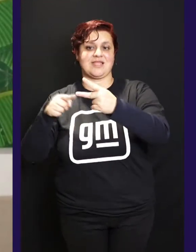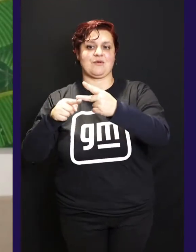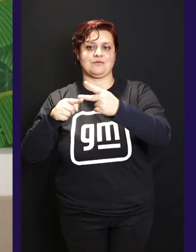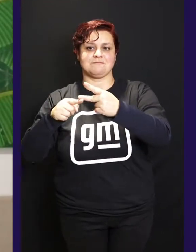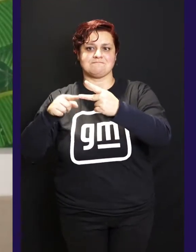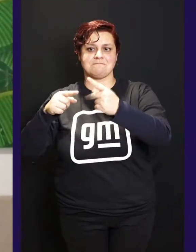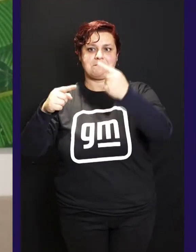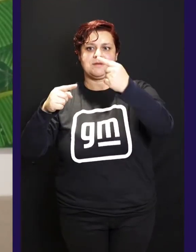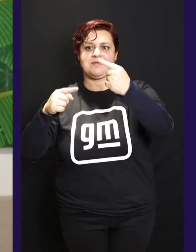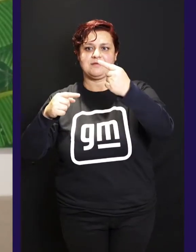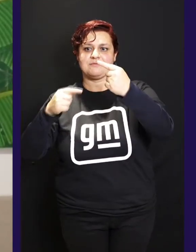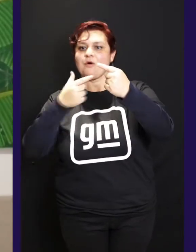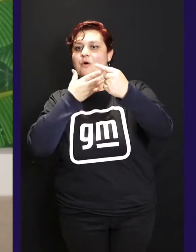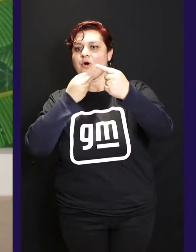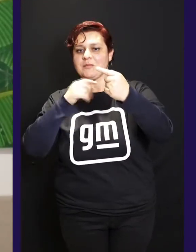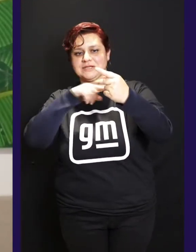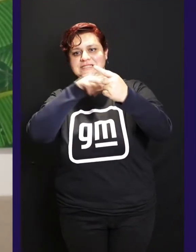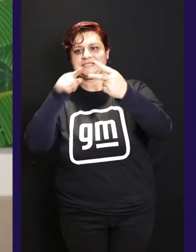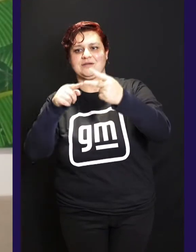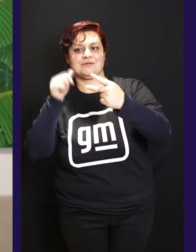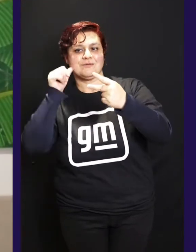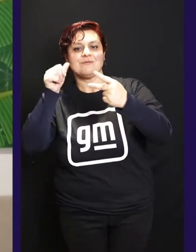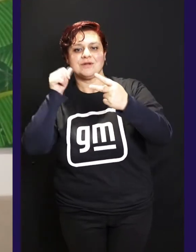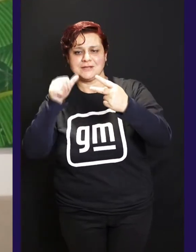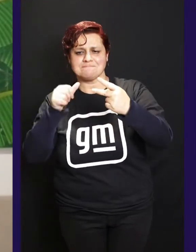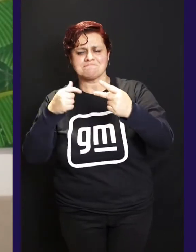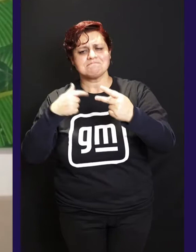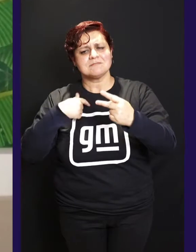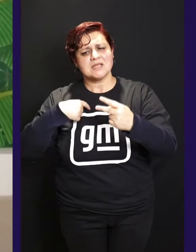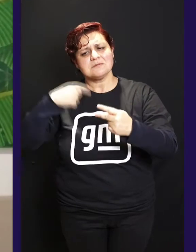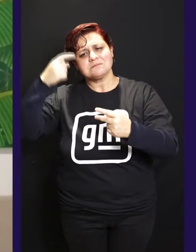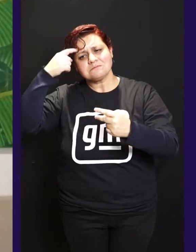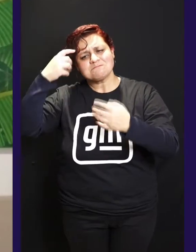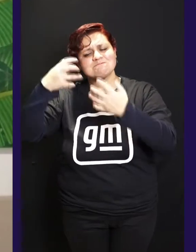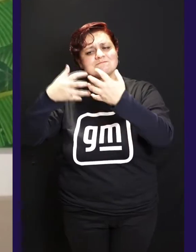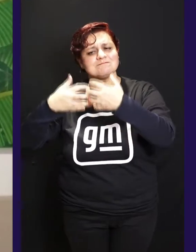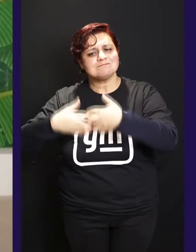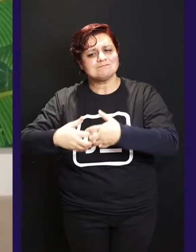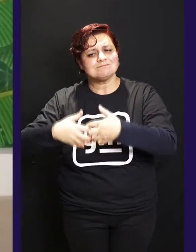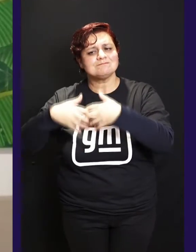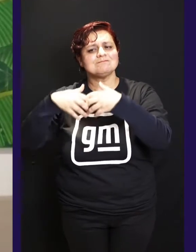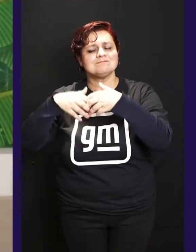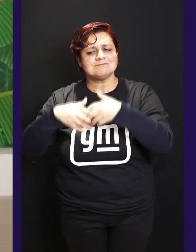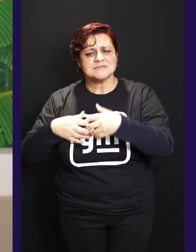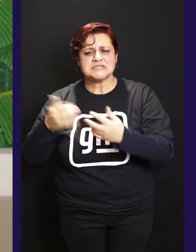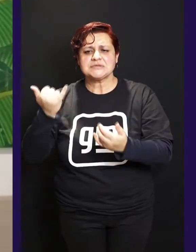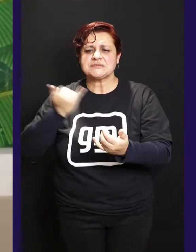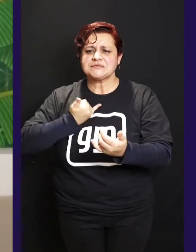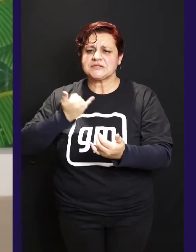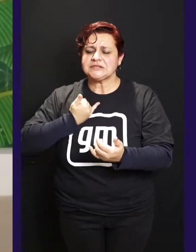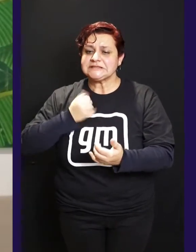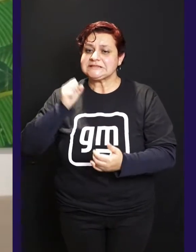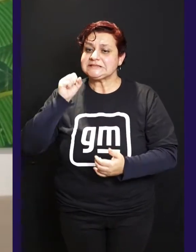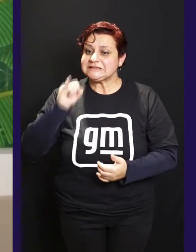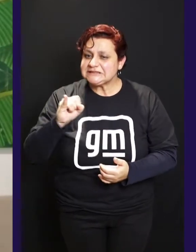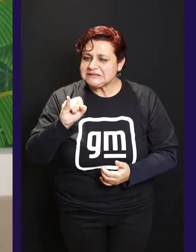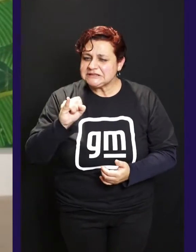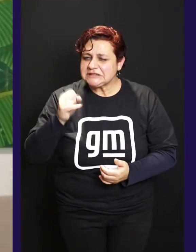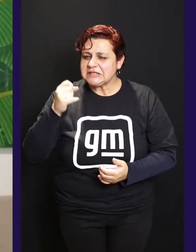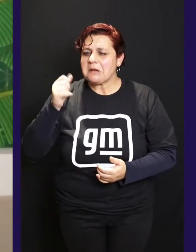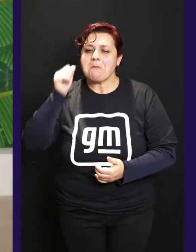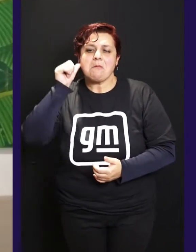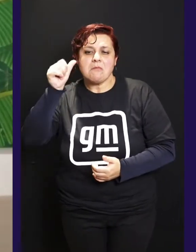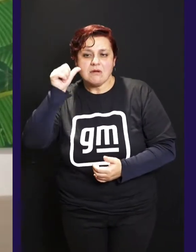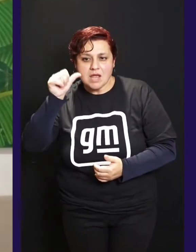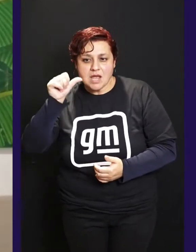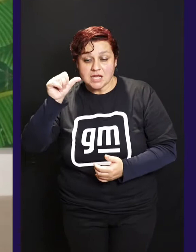E eu fiquei pensando bastante nisso, né, no que ela falou. Porque se já é difícil para uma mulher, de maneira geral, imagina só